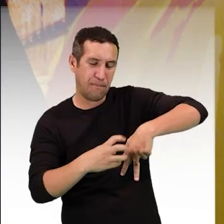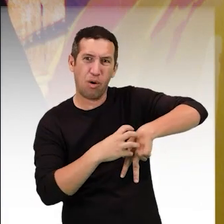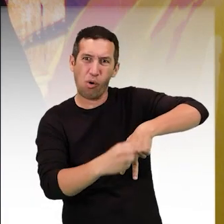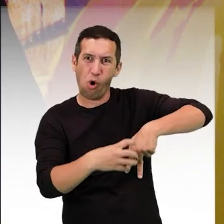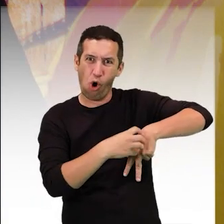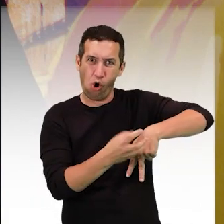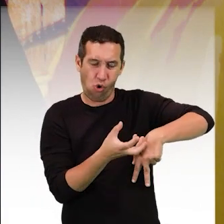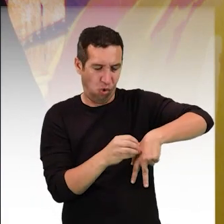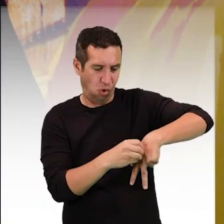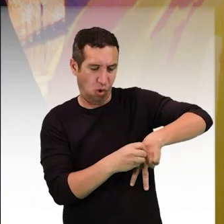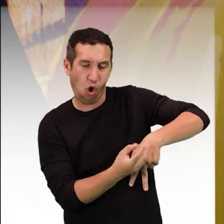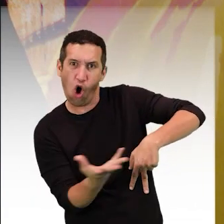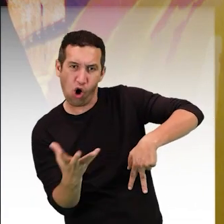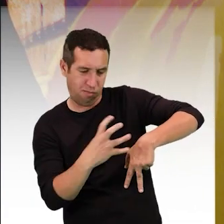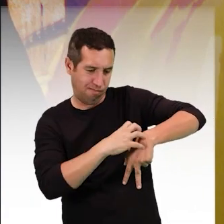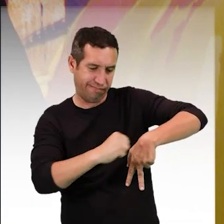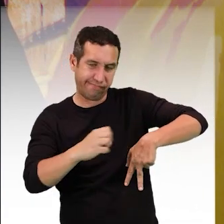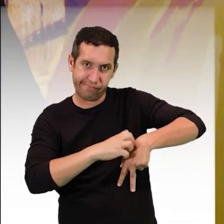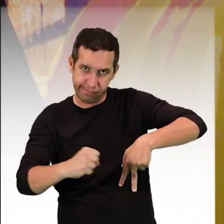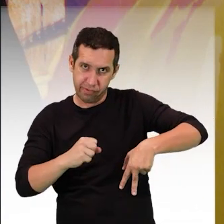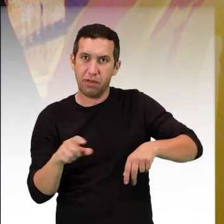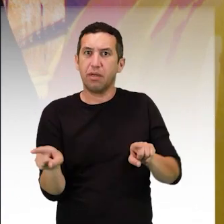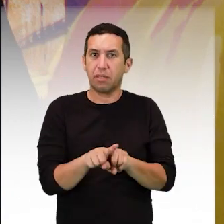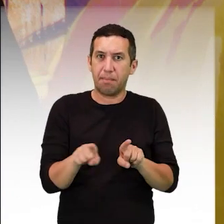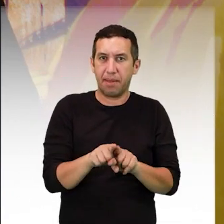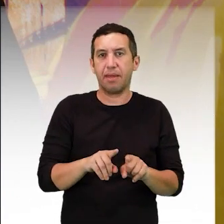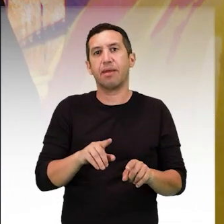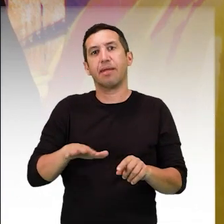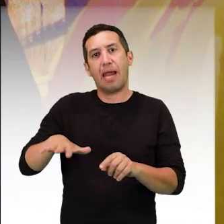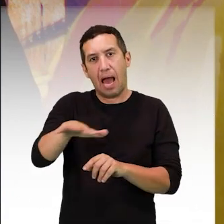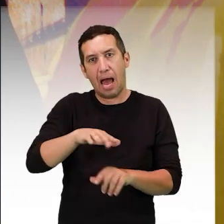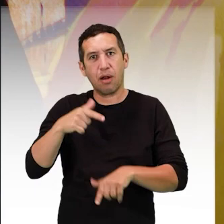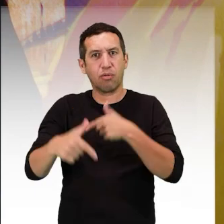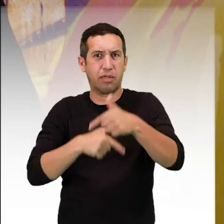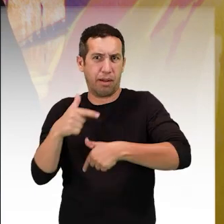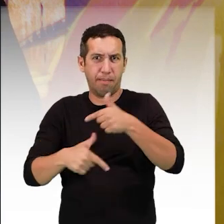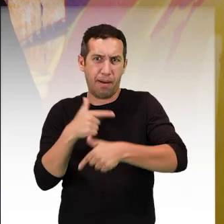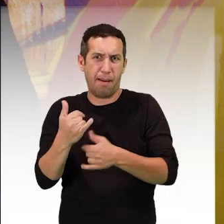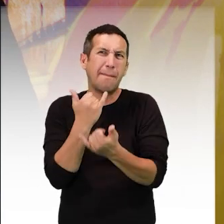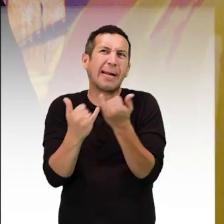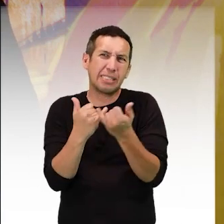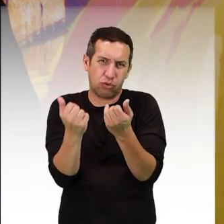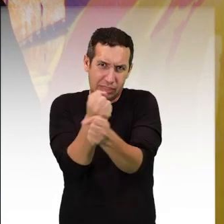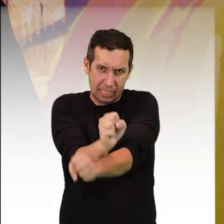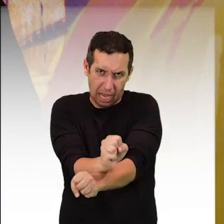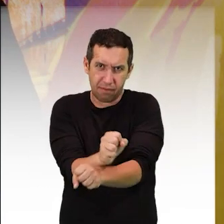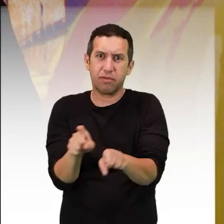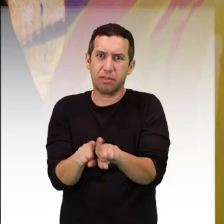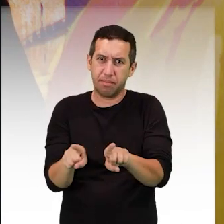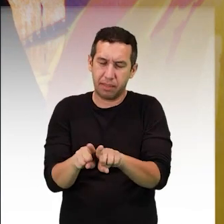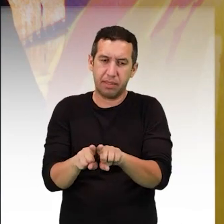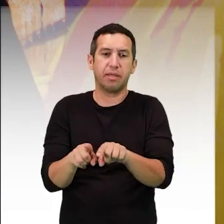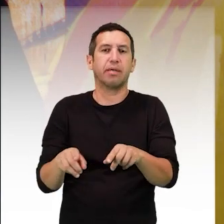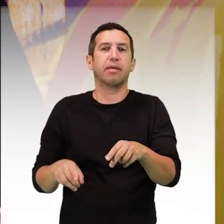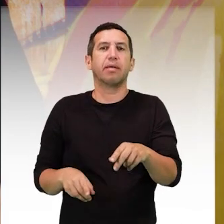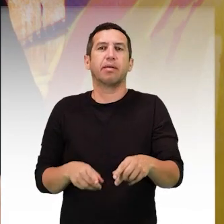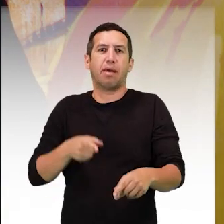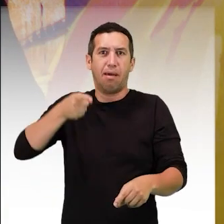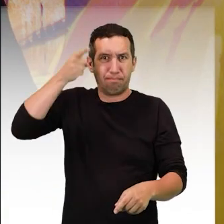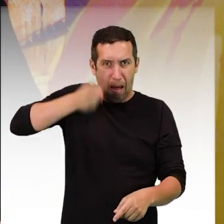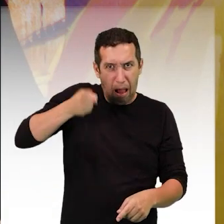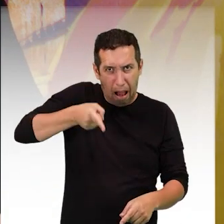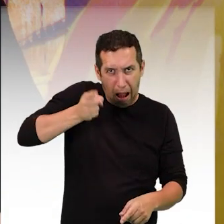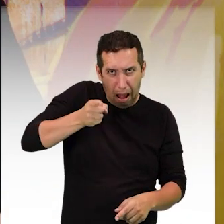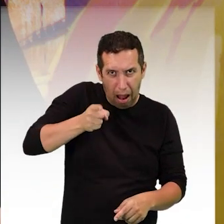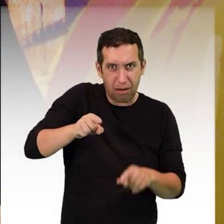órgãos, tecidos ou partes do corpo, ou então para finalidades relacionadas ao trabalho, como submeter a trabalho análogo de escravo, a servidão, que também